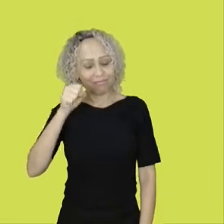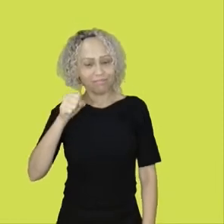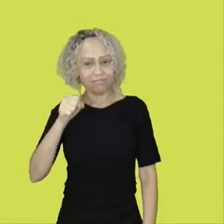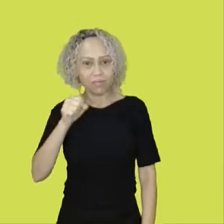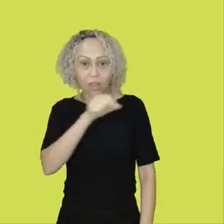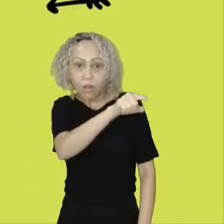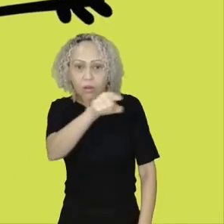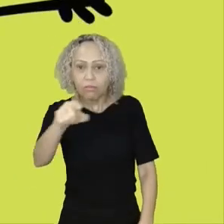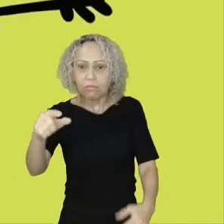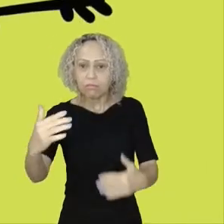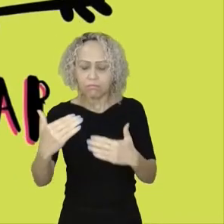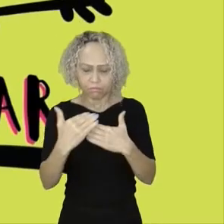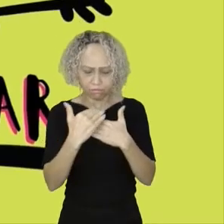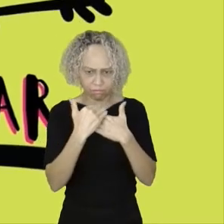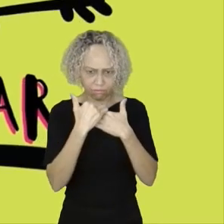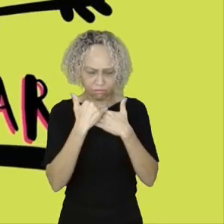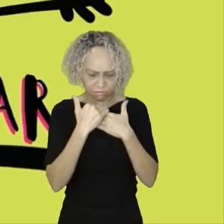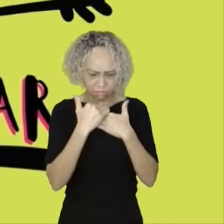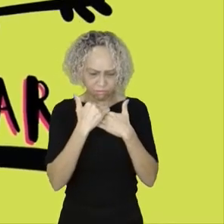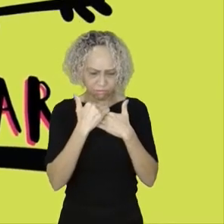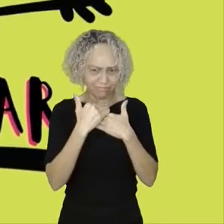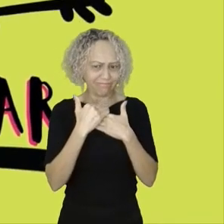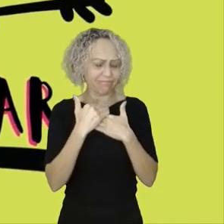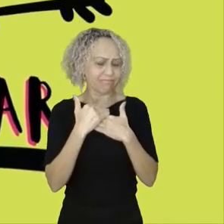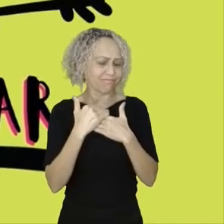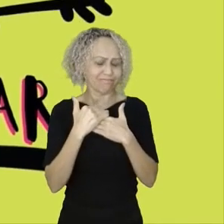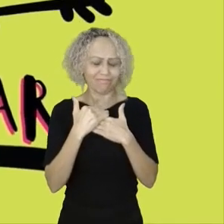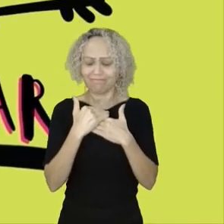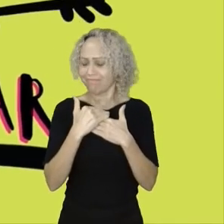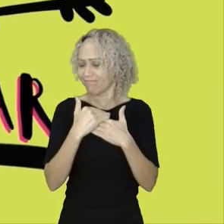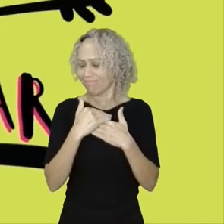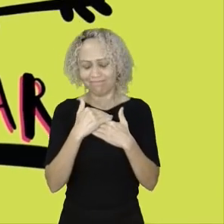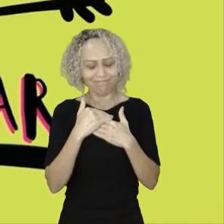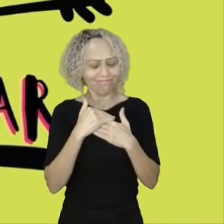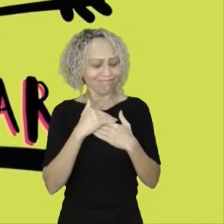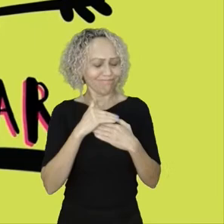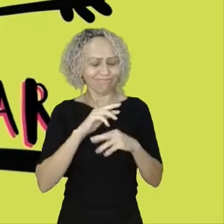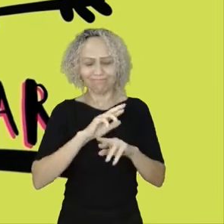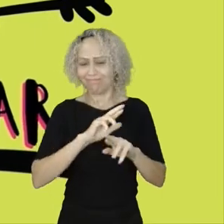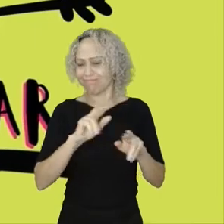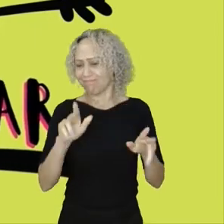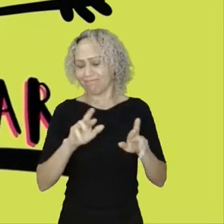Não vão mais conseguir me anular, me calar.